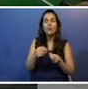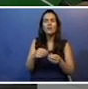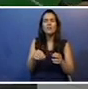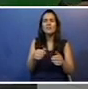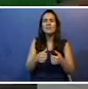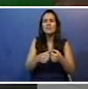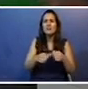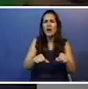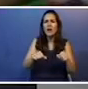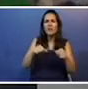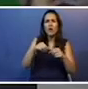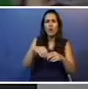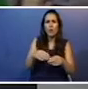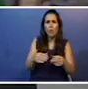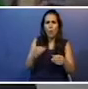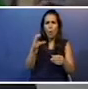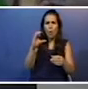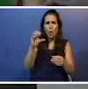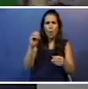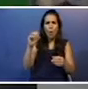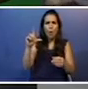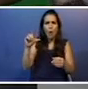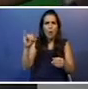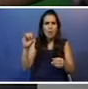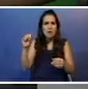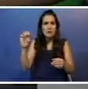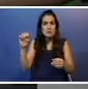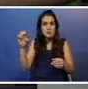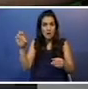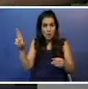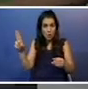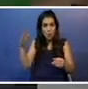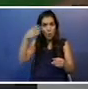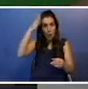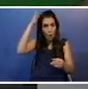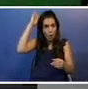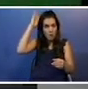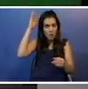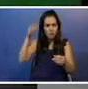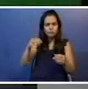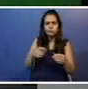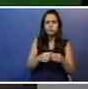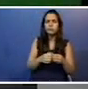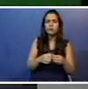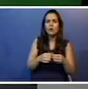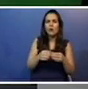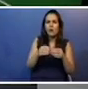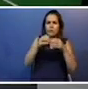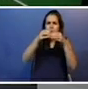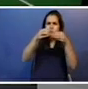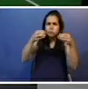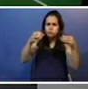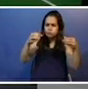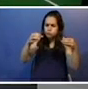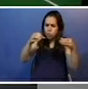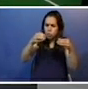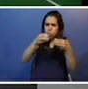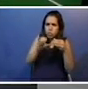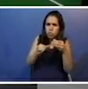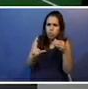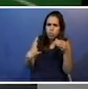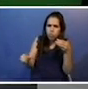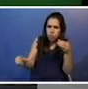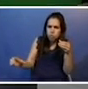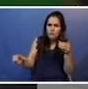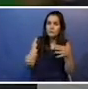Romano, o Coliseu de Roma e da cidade de Pompeia. Observe nos mapas a localização da